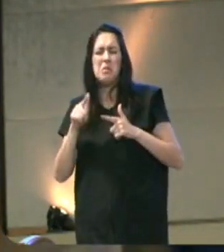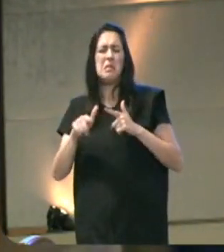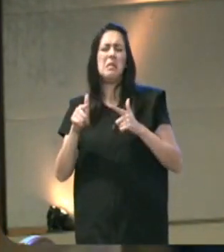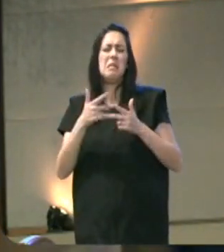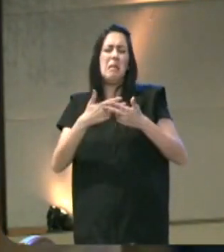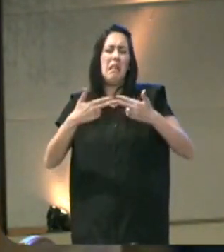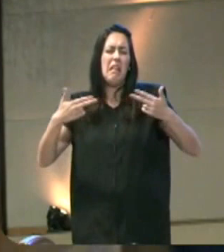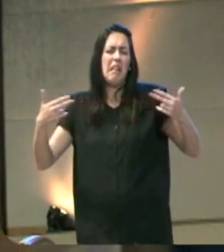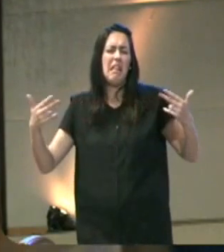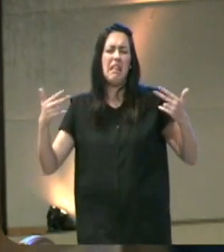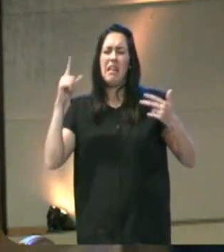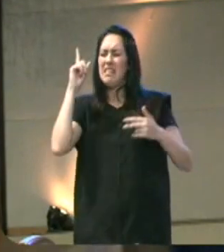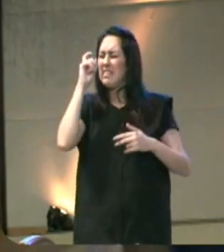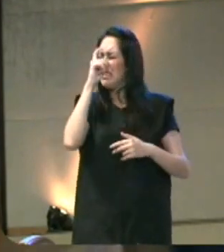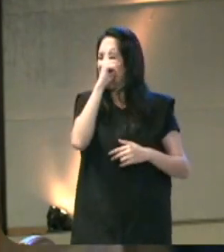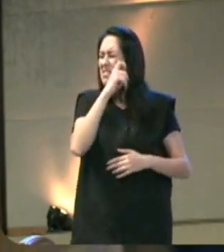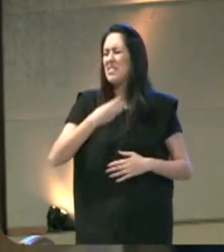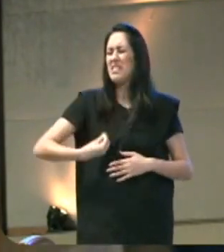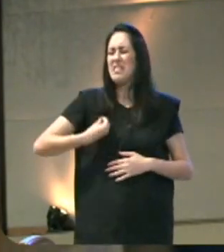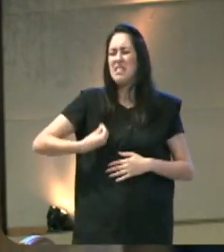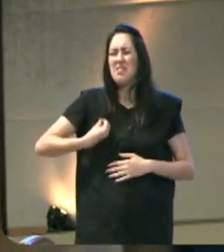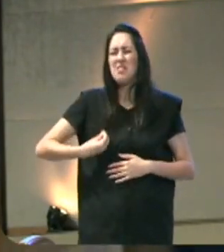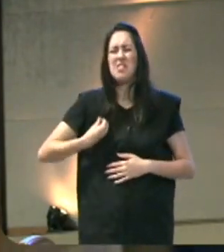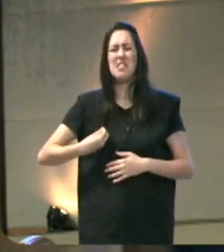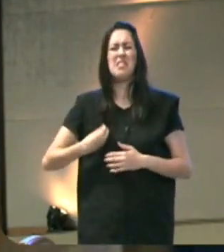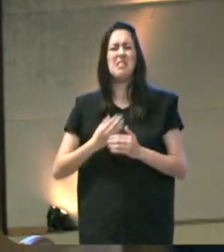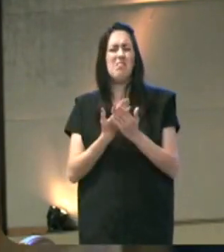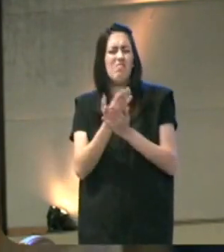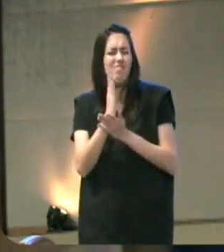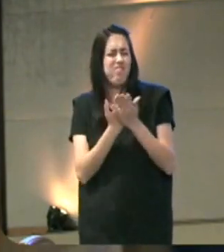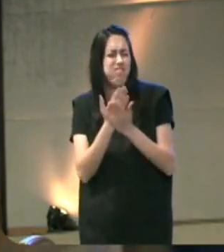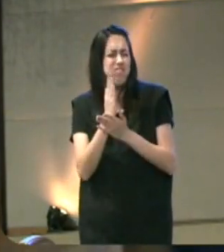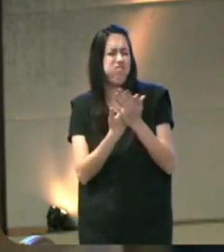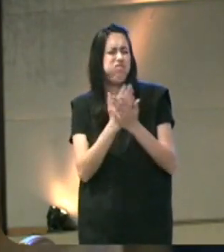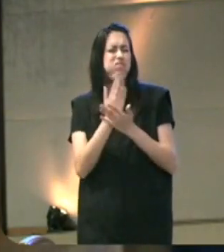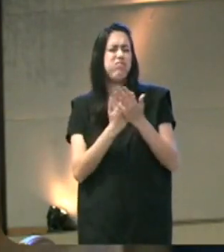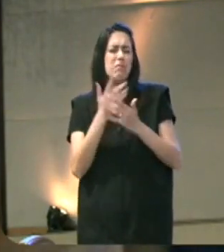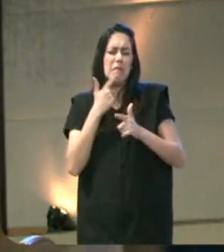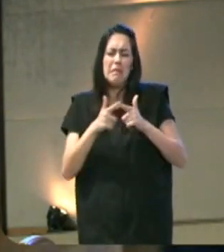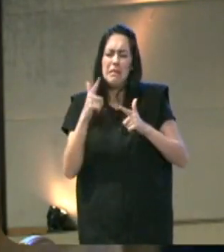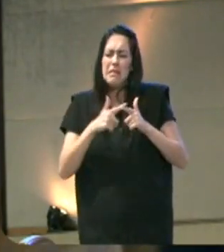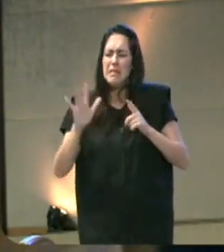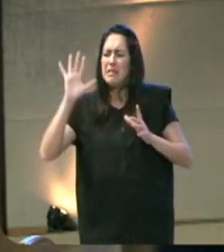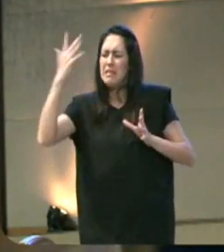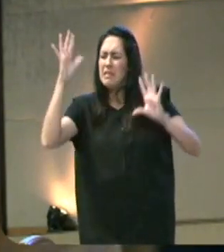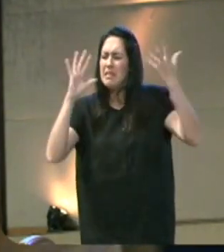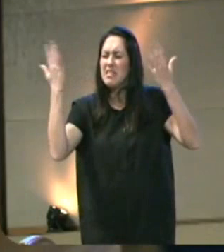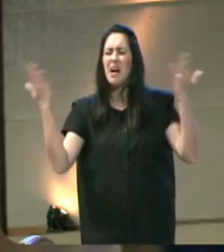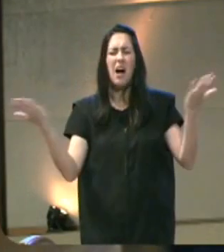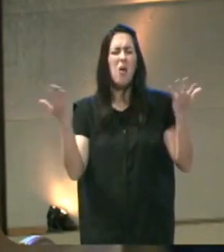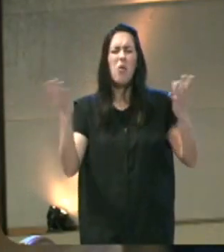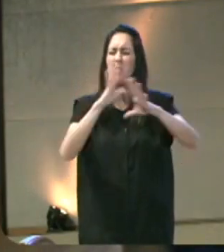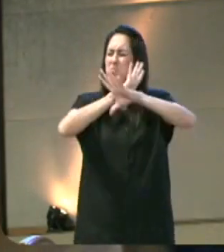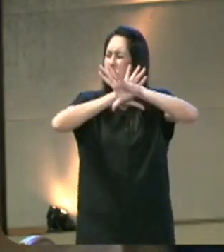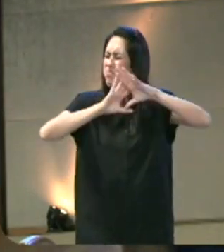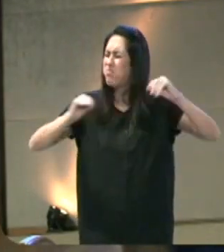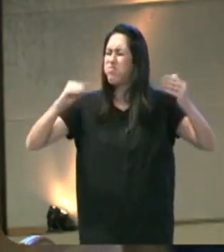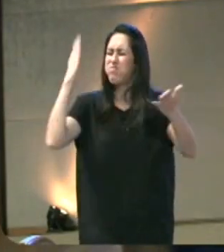sepultura todos os dias para nos atormentar, possam ser agora, Senhor,